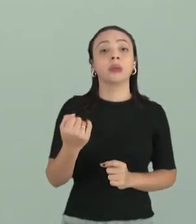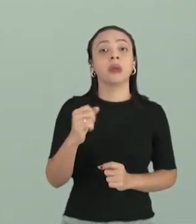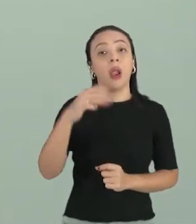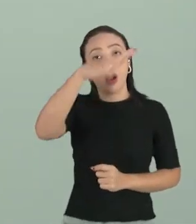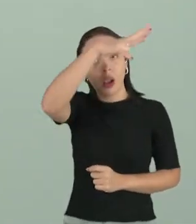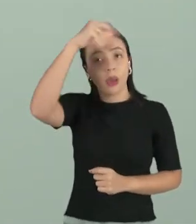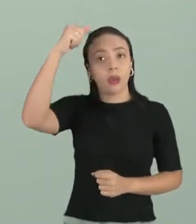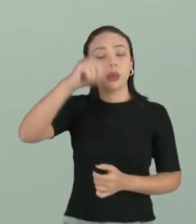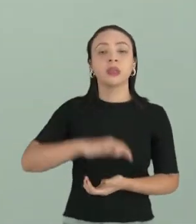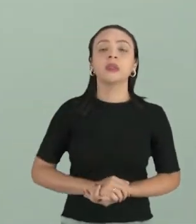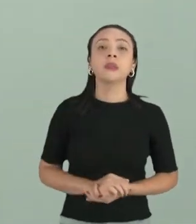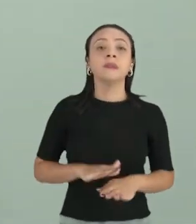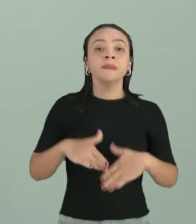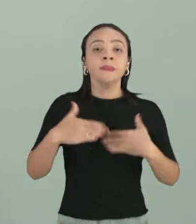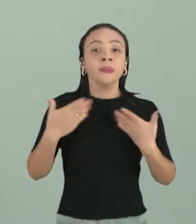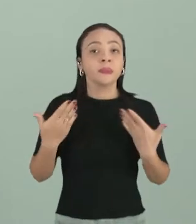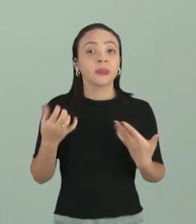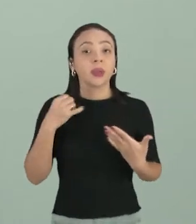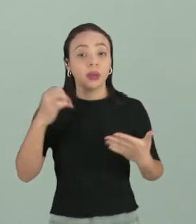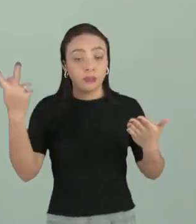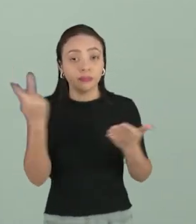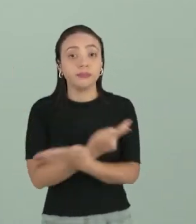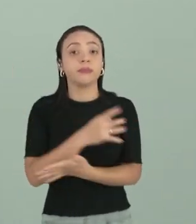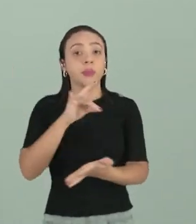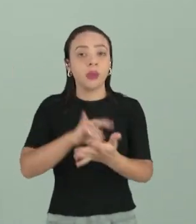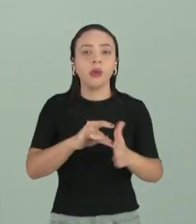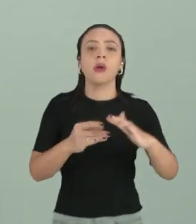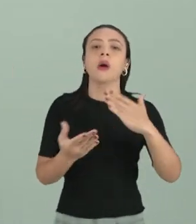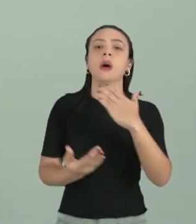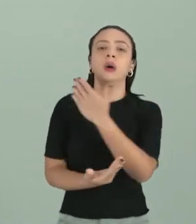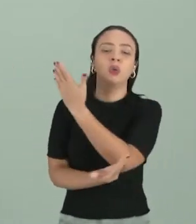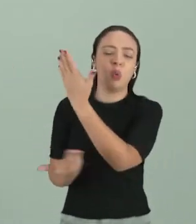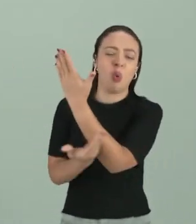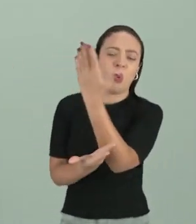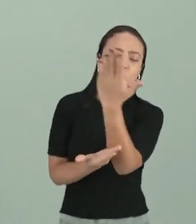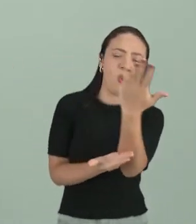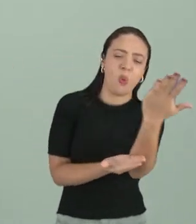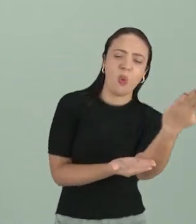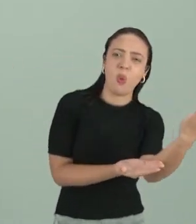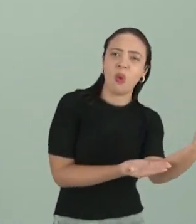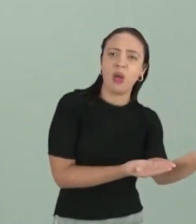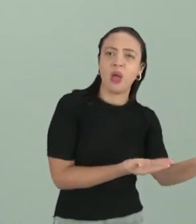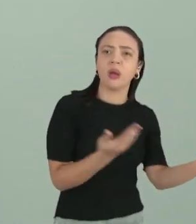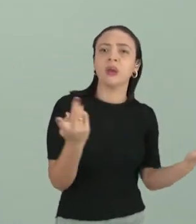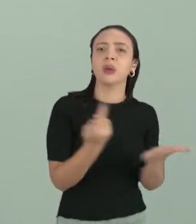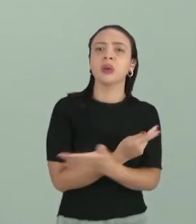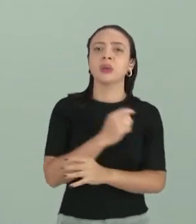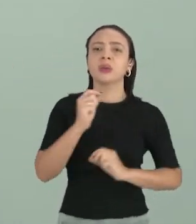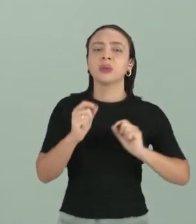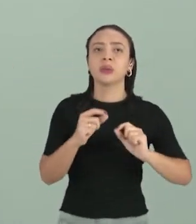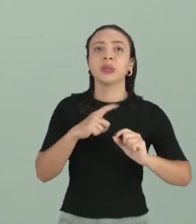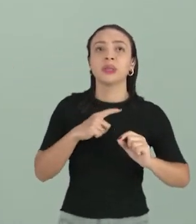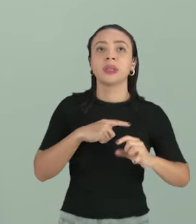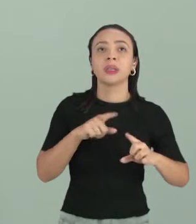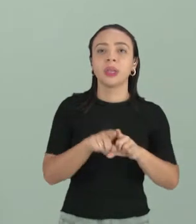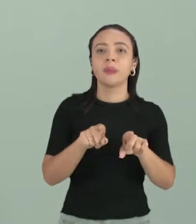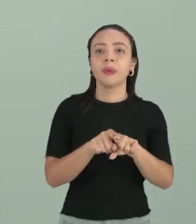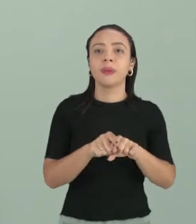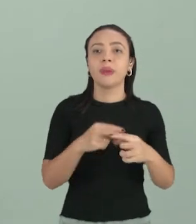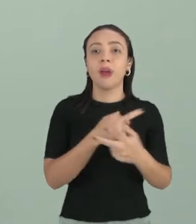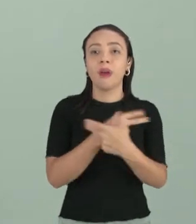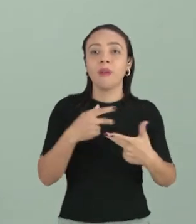vejamos que quando ocorre um desmatamento numa área dessa, você tem aí praticamente uma cadeia